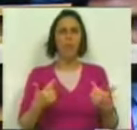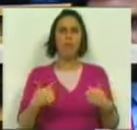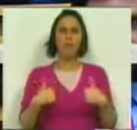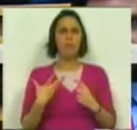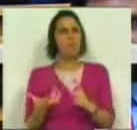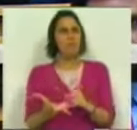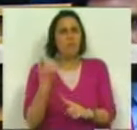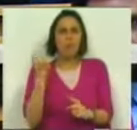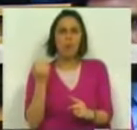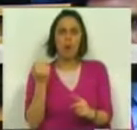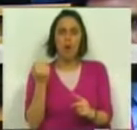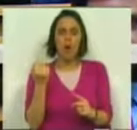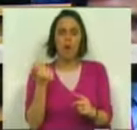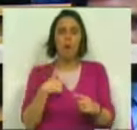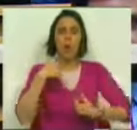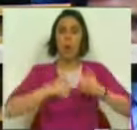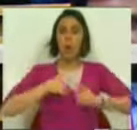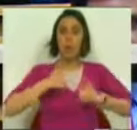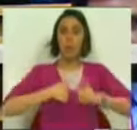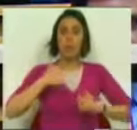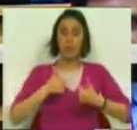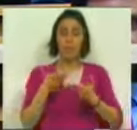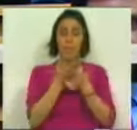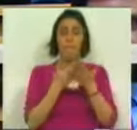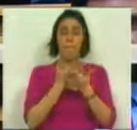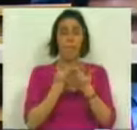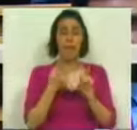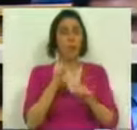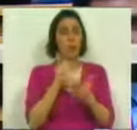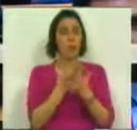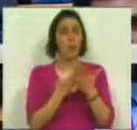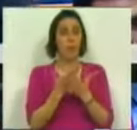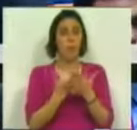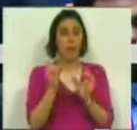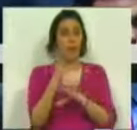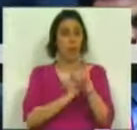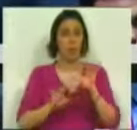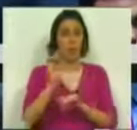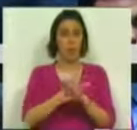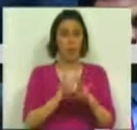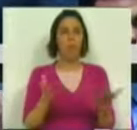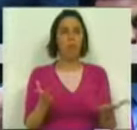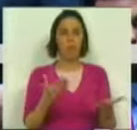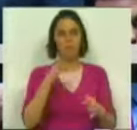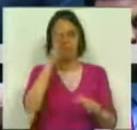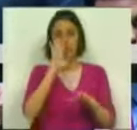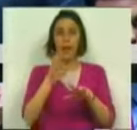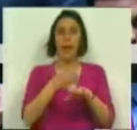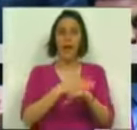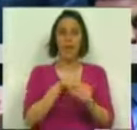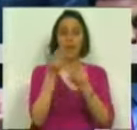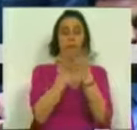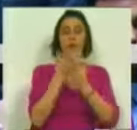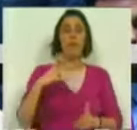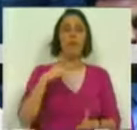estarmos a conseguir ser competitivos em mercados que não o mercado europeu, fazem antever que, de facto,